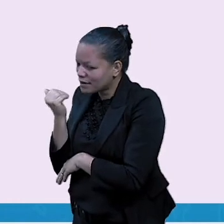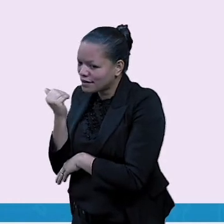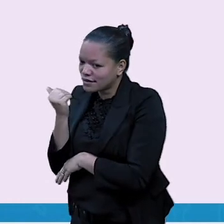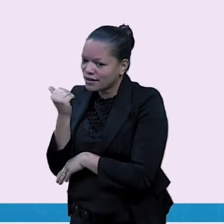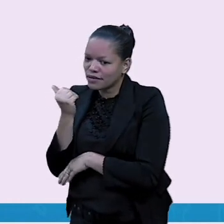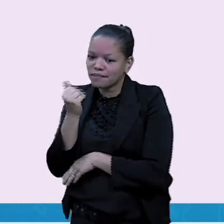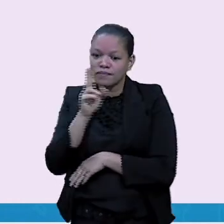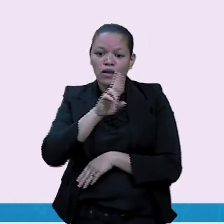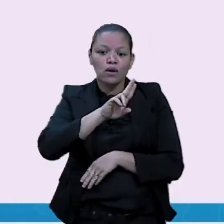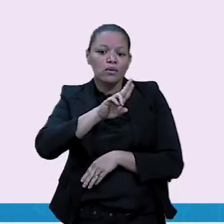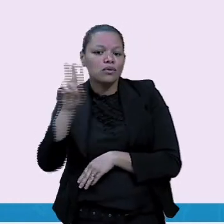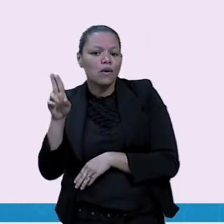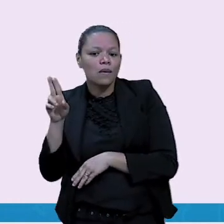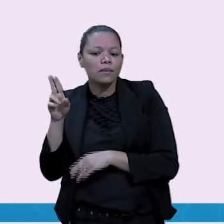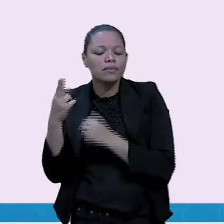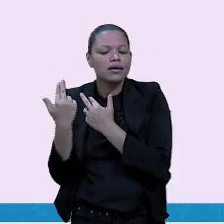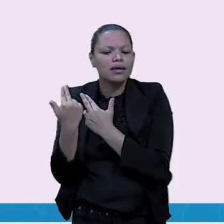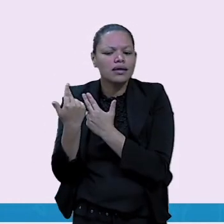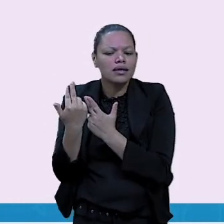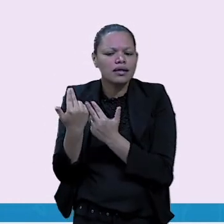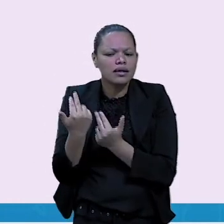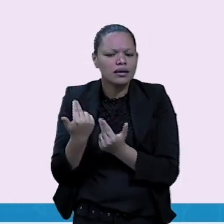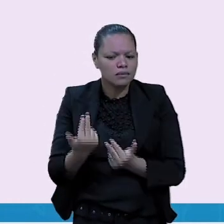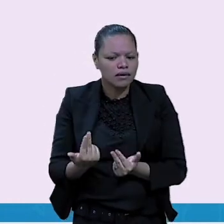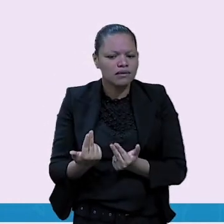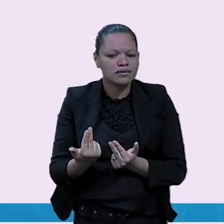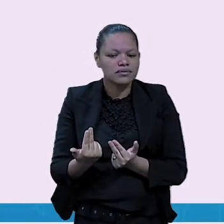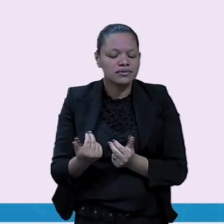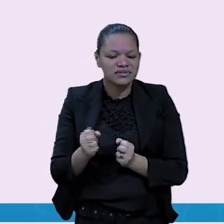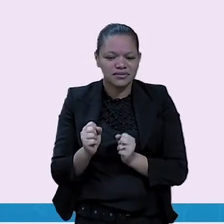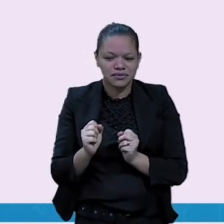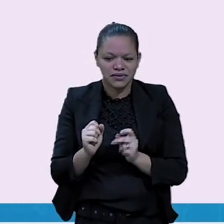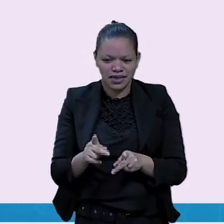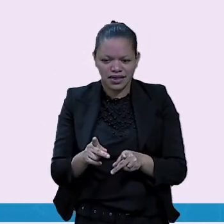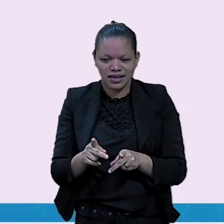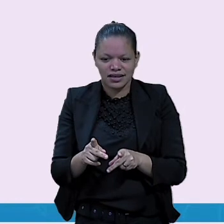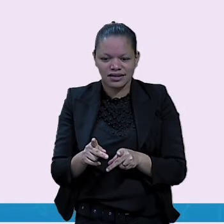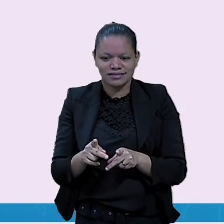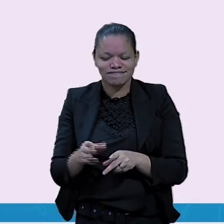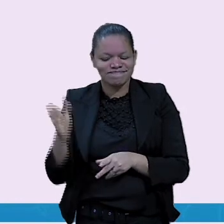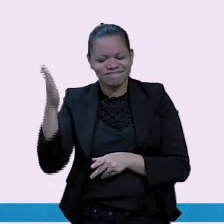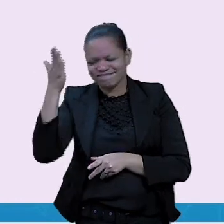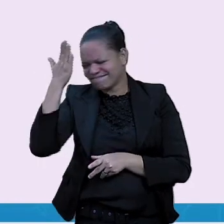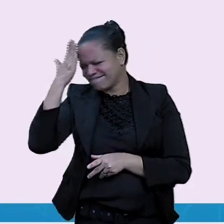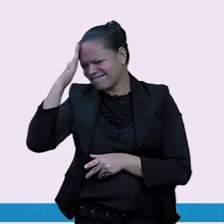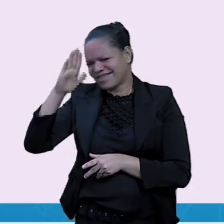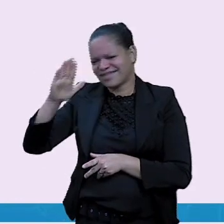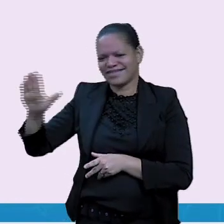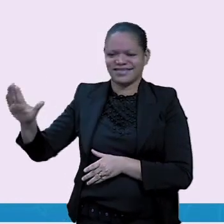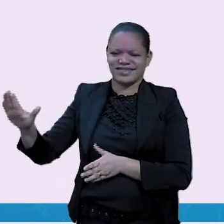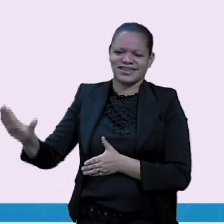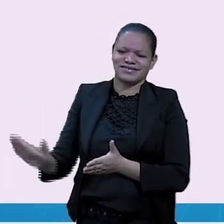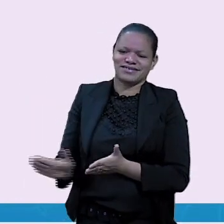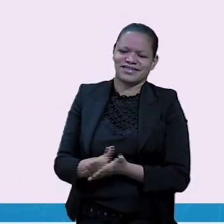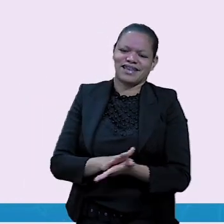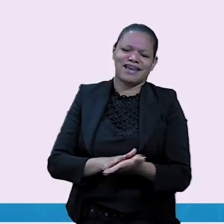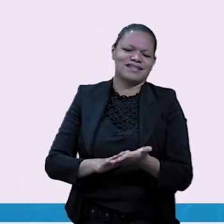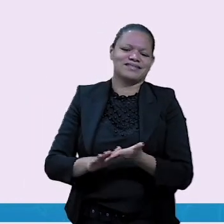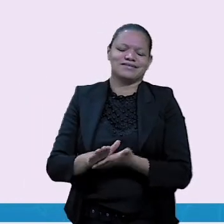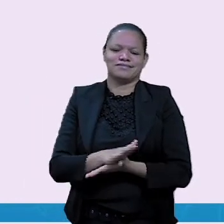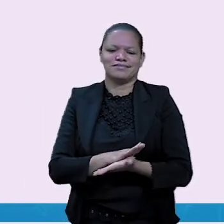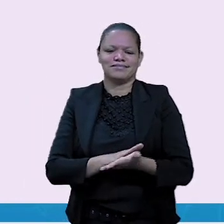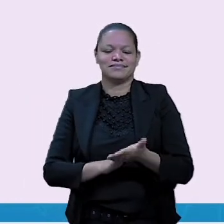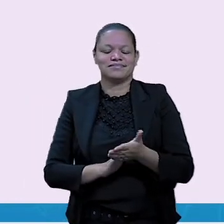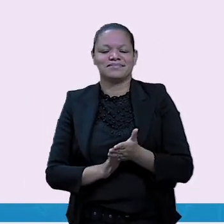boia. Será que era isso mesmo que o Chico queria? Zé Lelé não entendeu, foi nada, né, gente? Ó, o Chico Bento